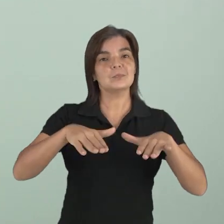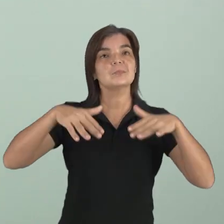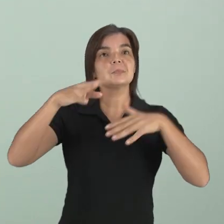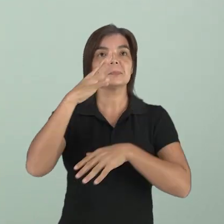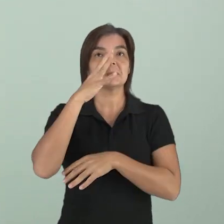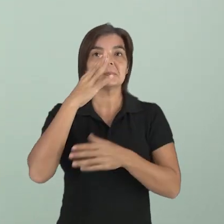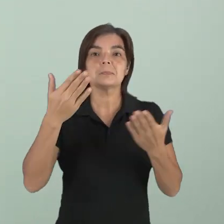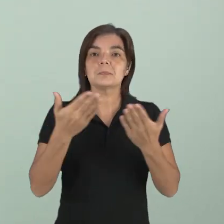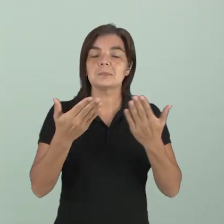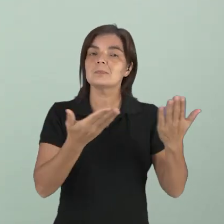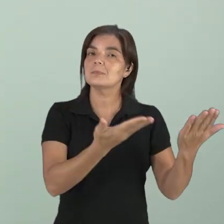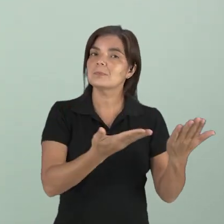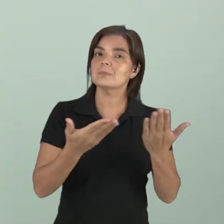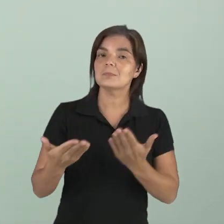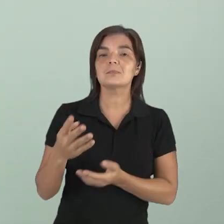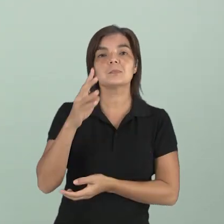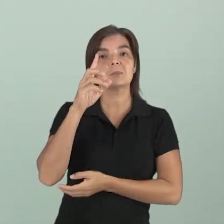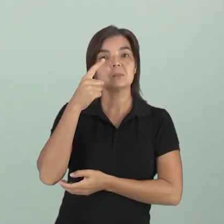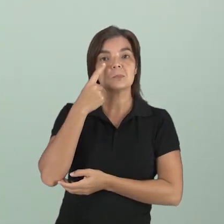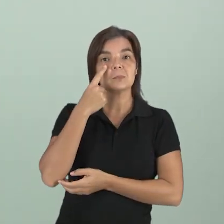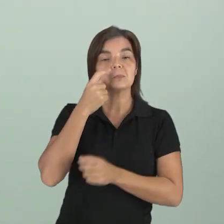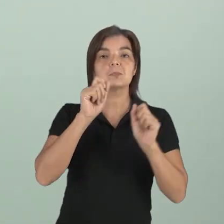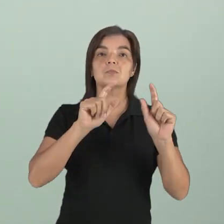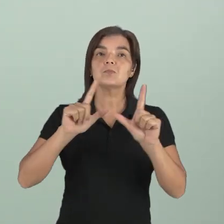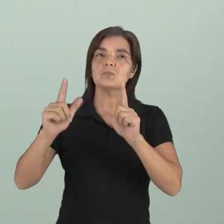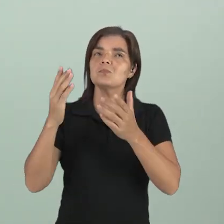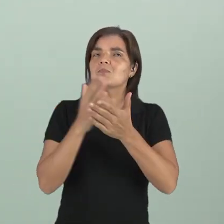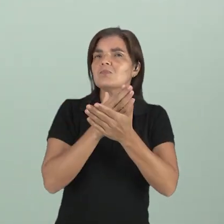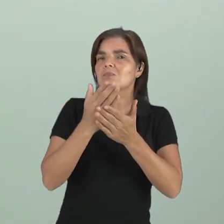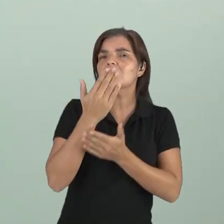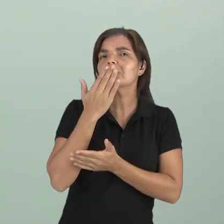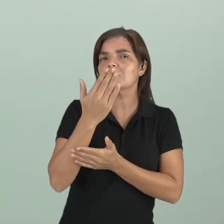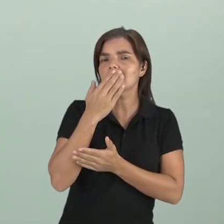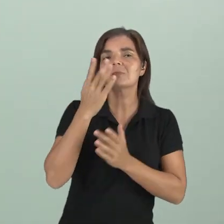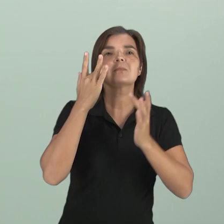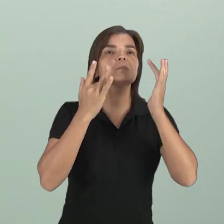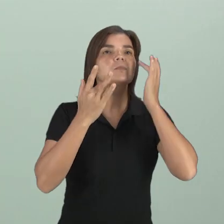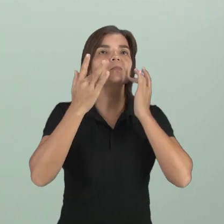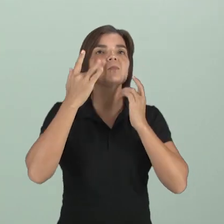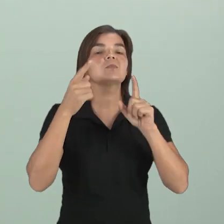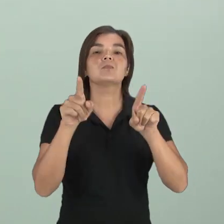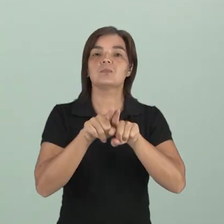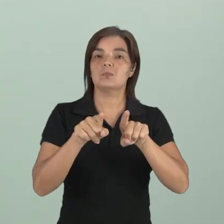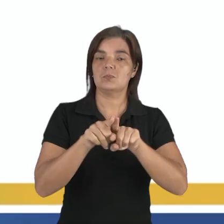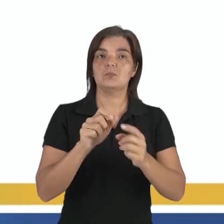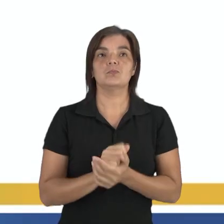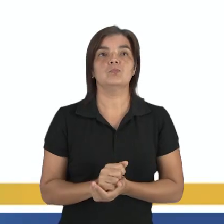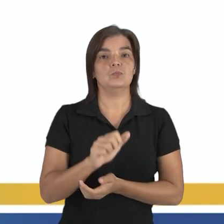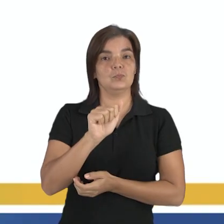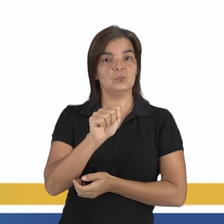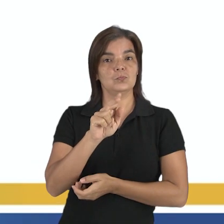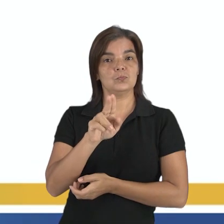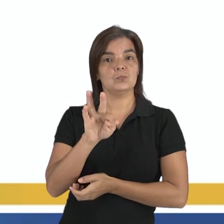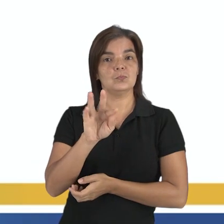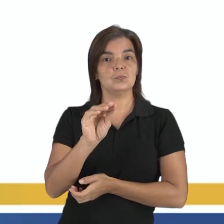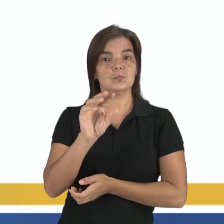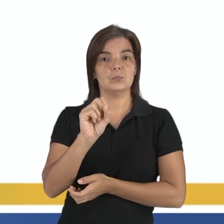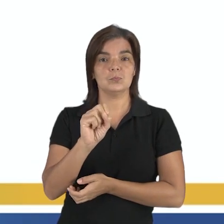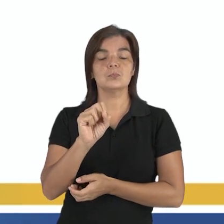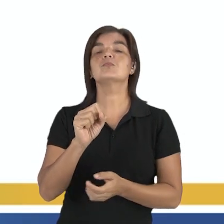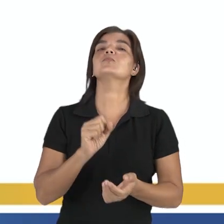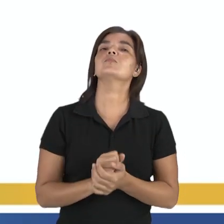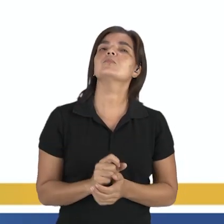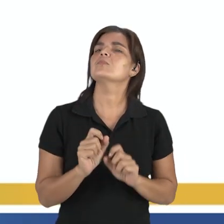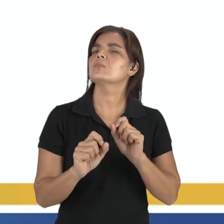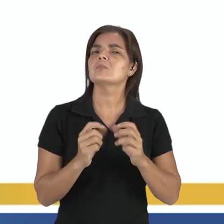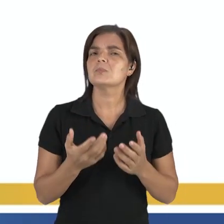plateia. Agora eu quero convidar você a olhar nesse slide alguns tipos de teatro. Eu tenho os autos.